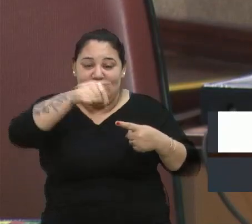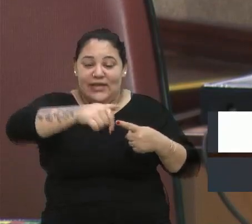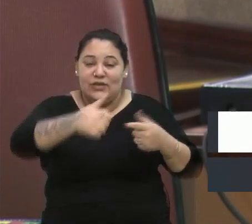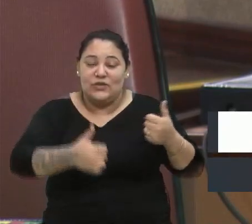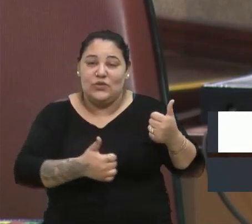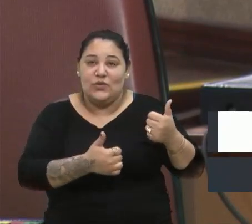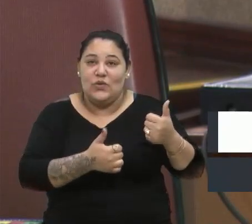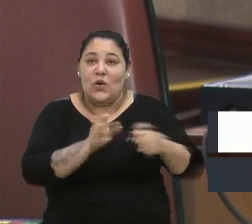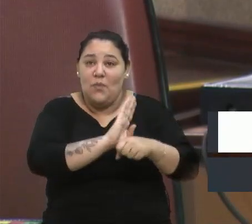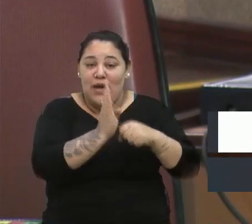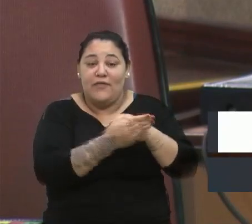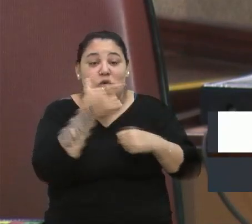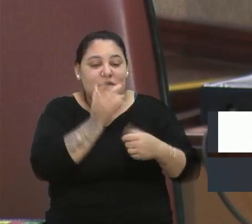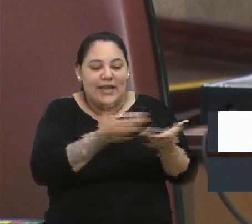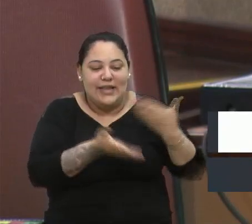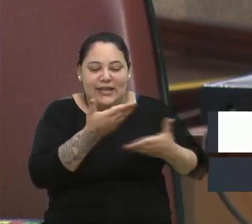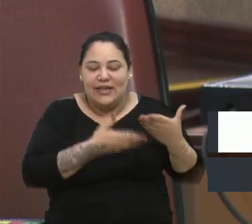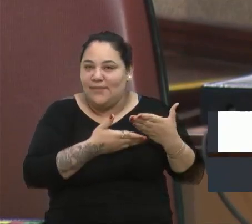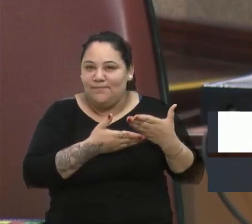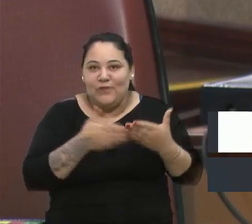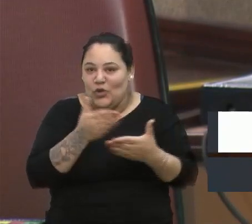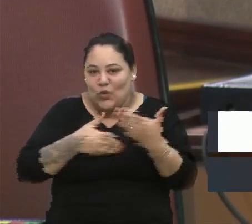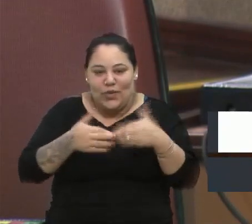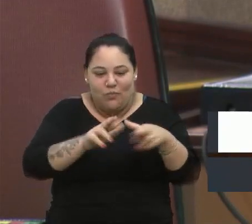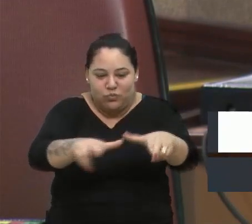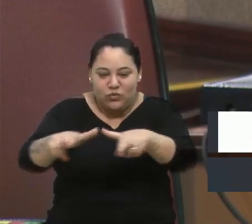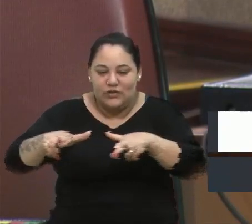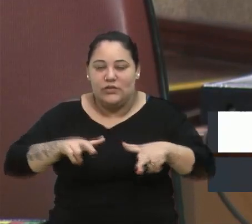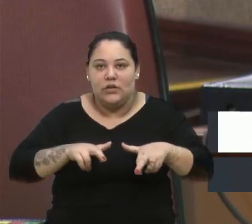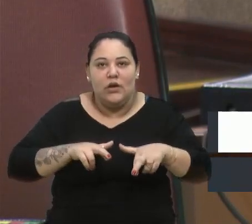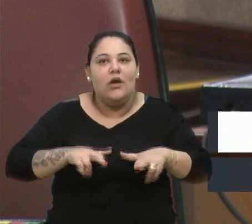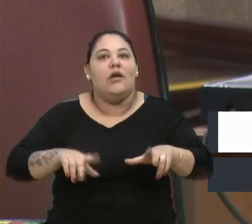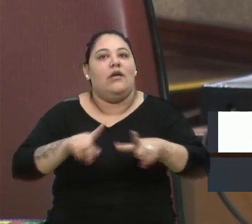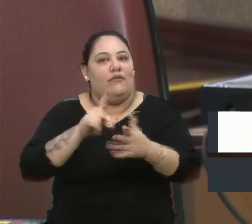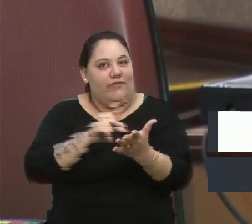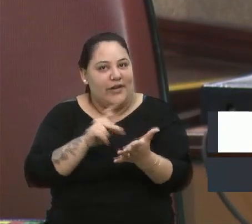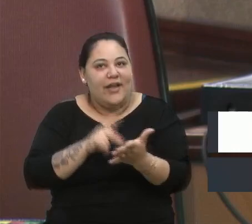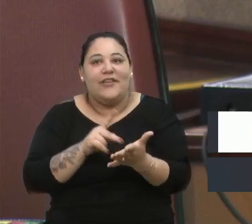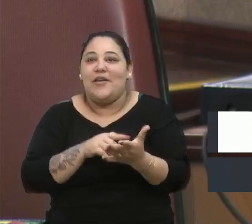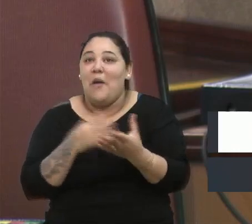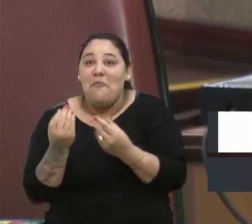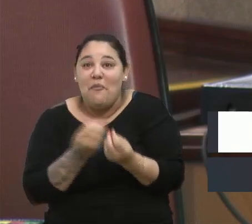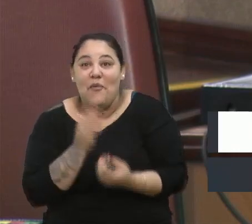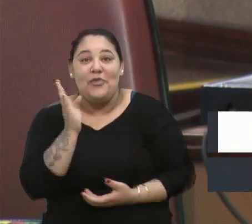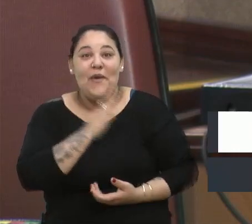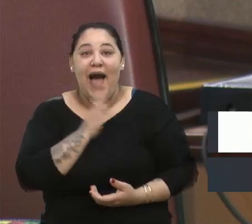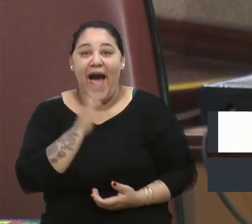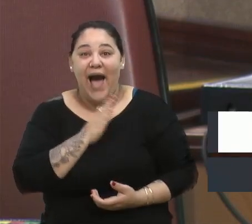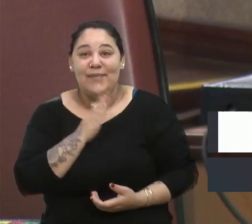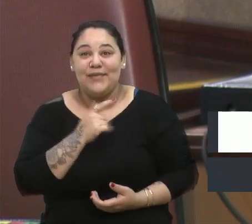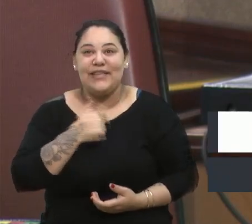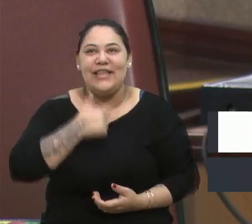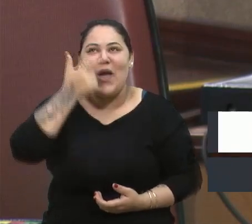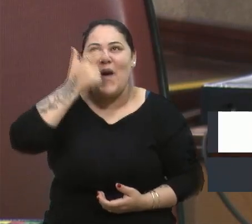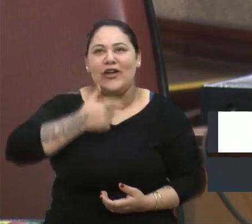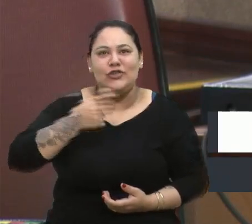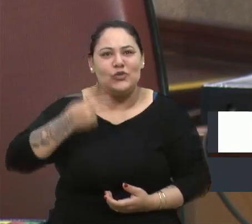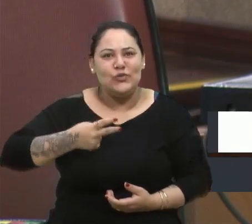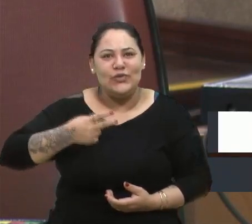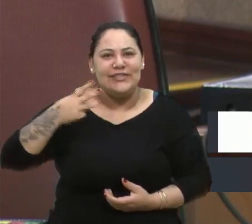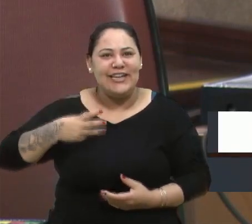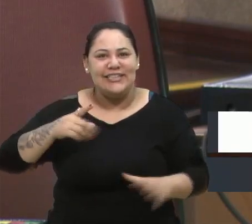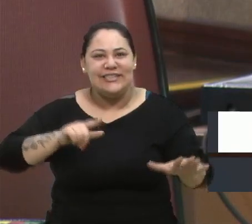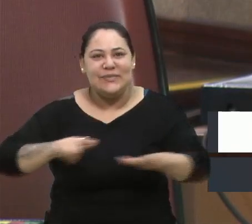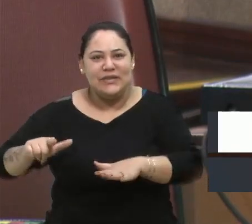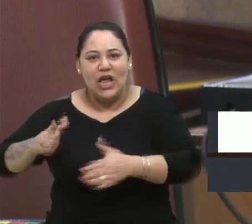atender toda essa região. E realmente impressiona a rapidez, né. Eu acho que foi questão de duas, 3 semanas, ele estava tudo